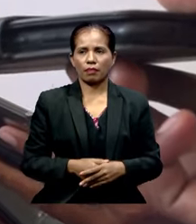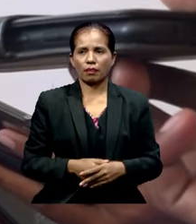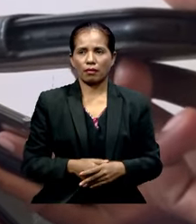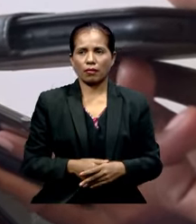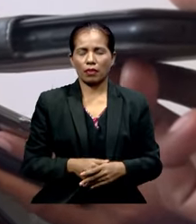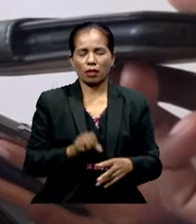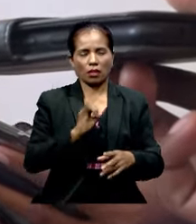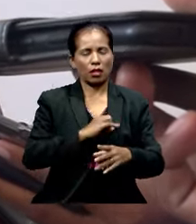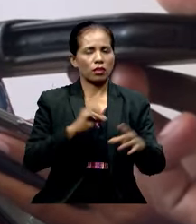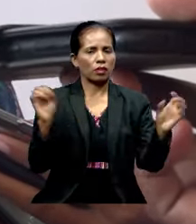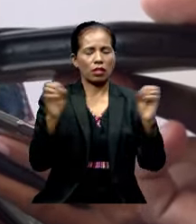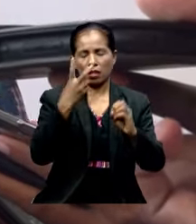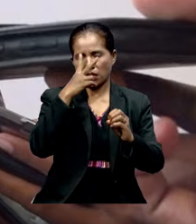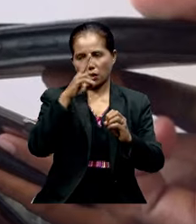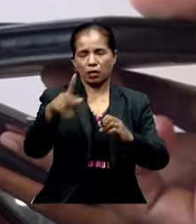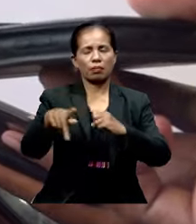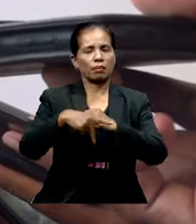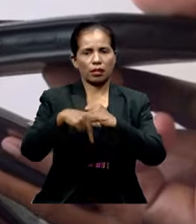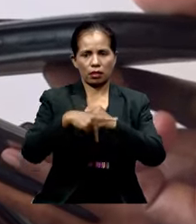lá reba partido.